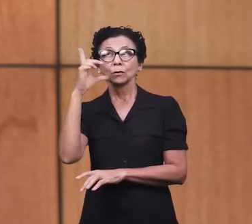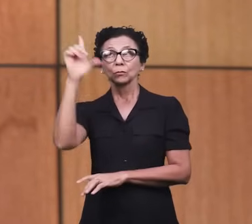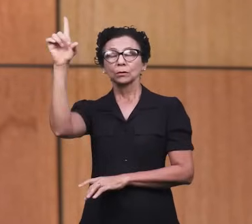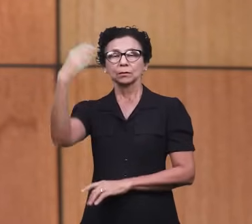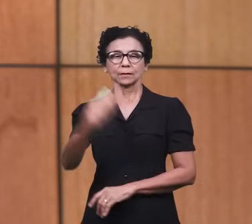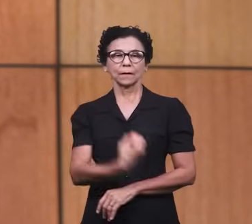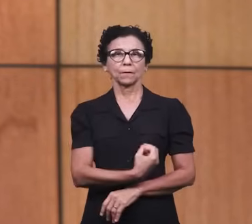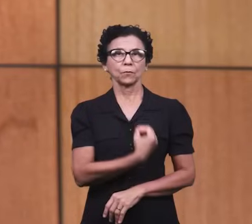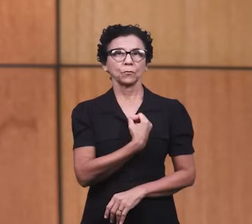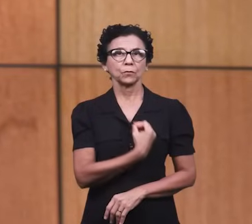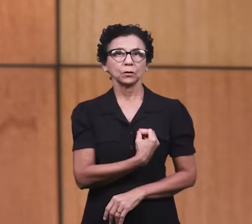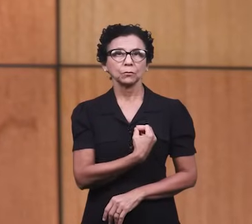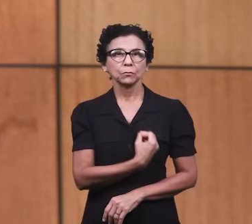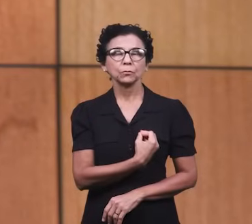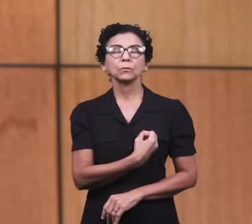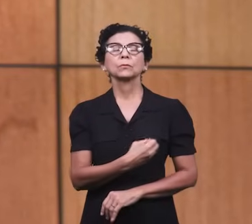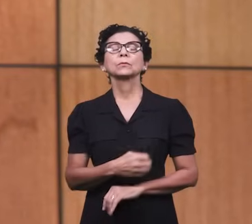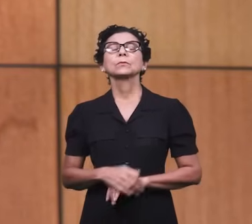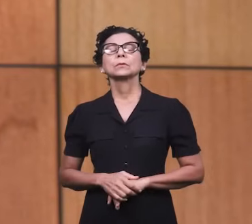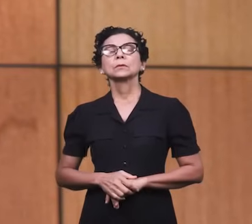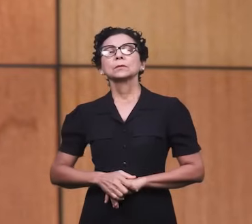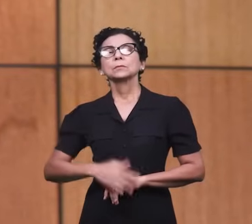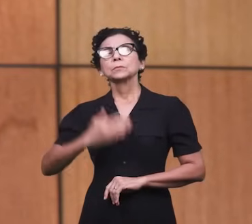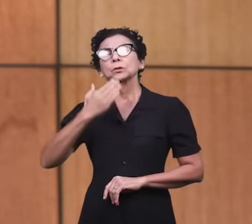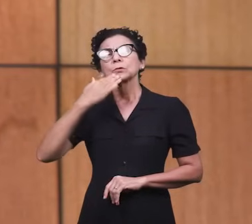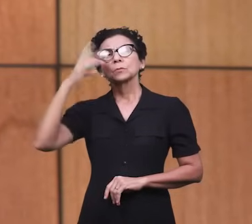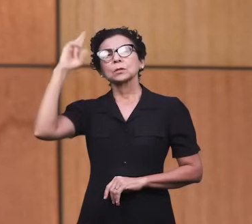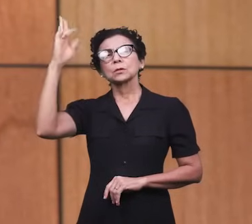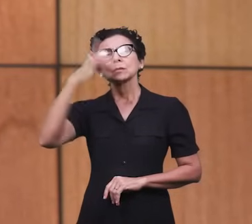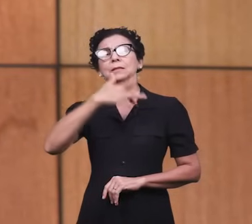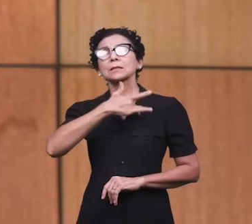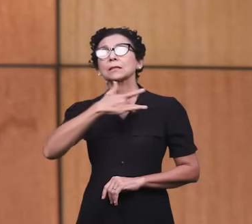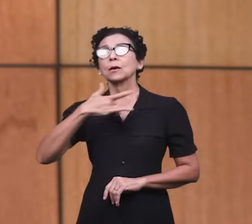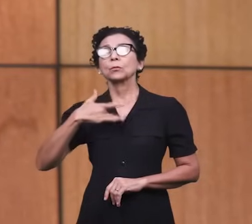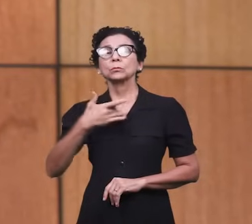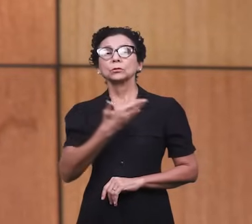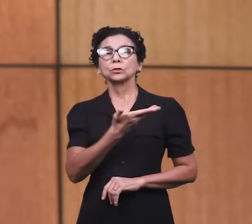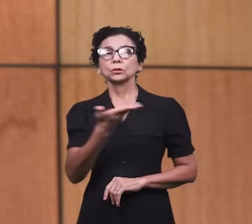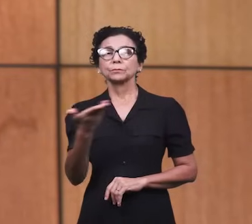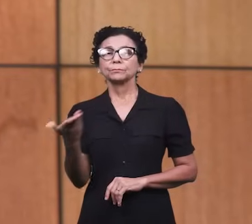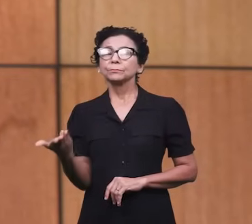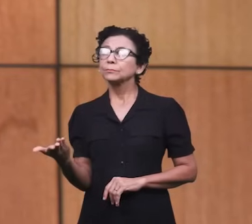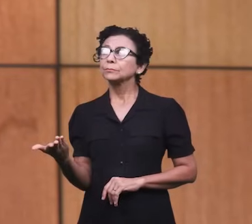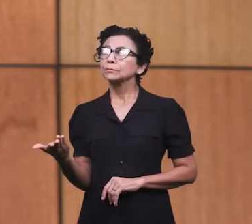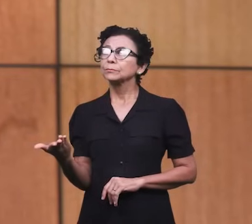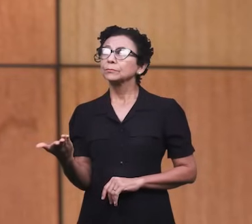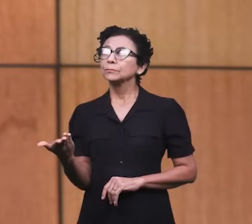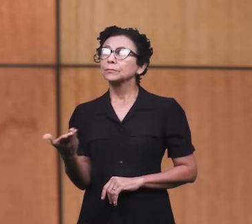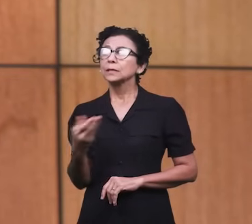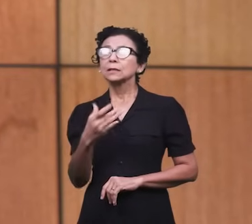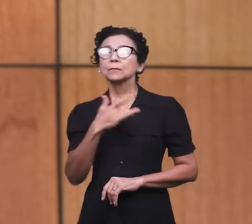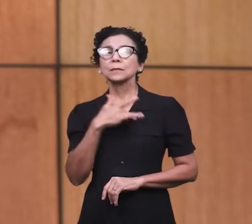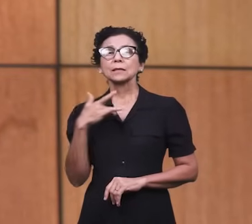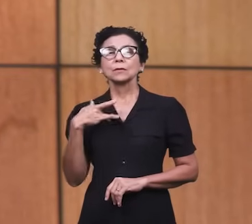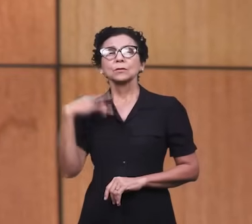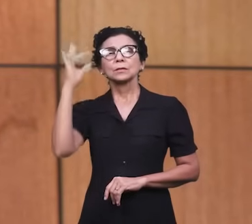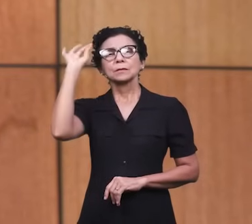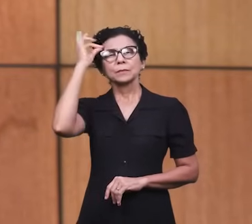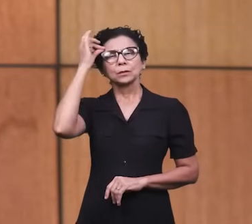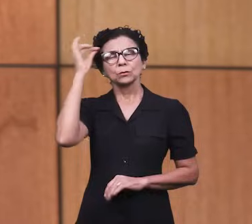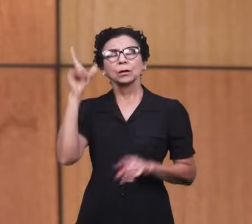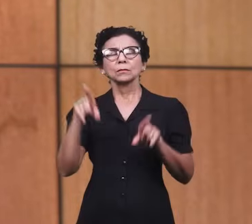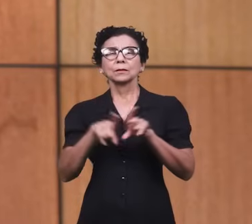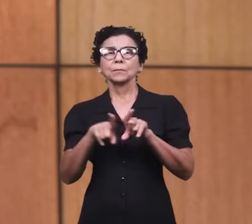vivo, que o Senhor possa dar saúde, que o Senhor possa abençoar o espiritual, que portas venham